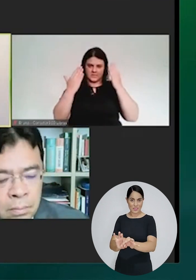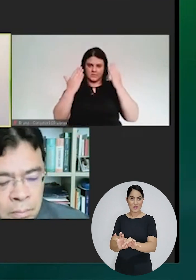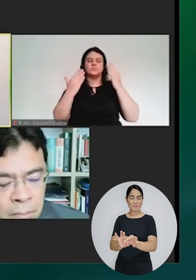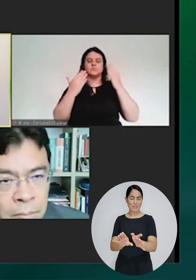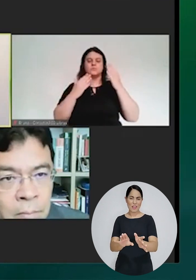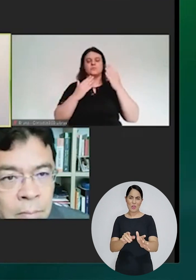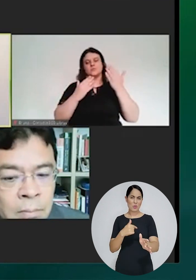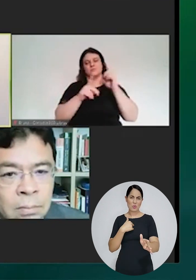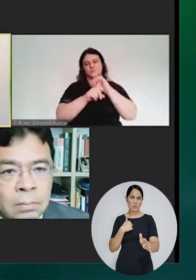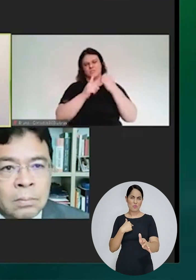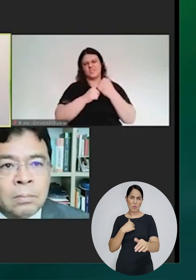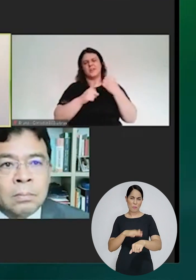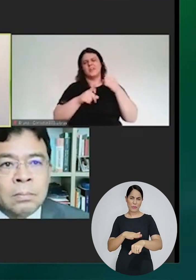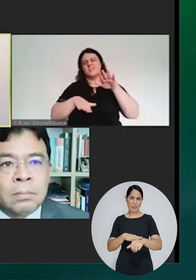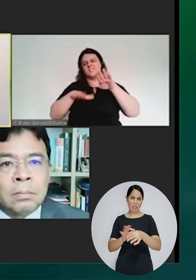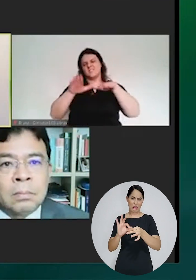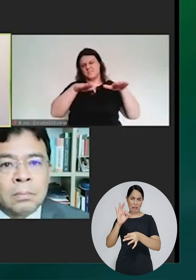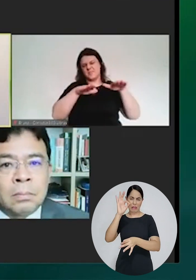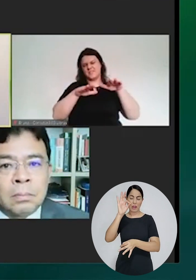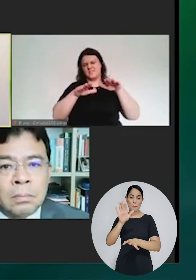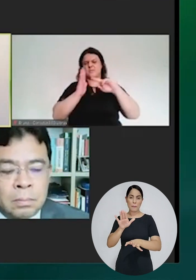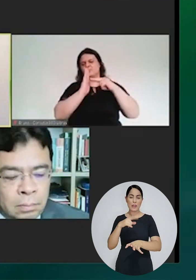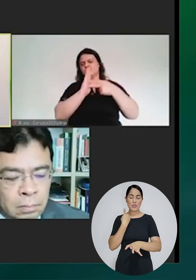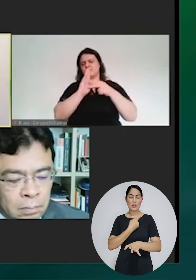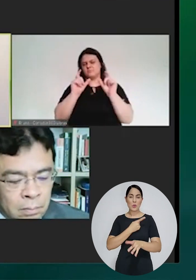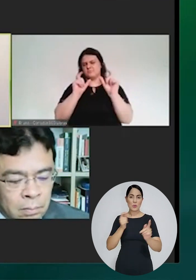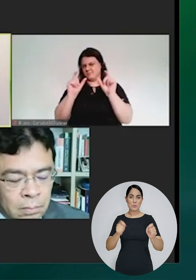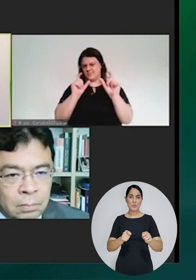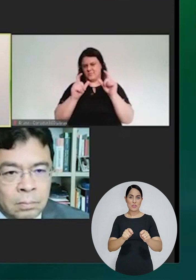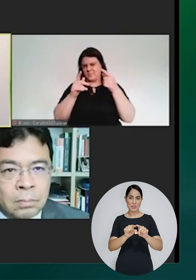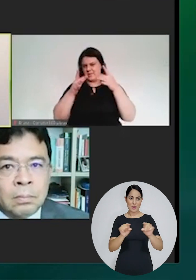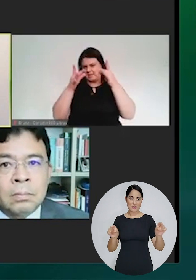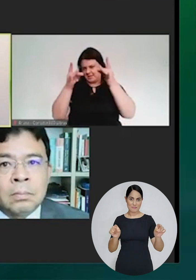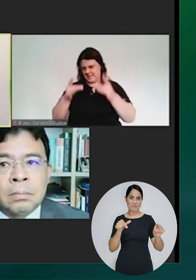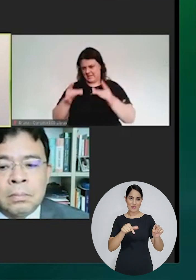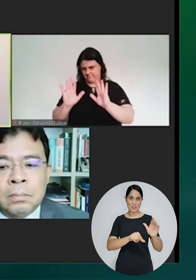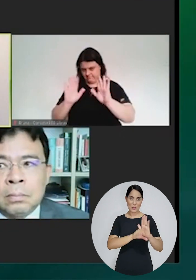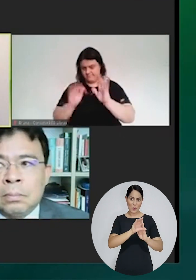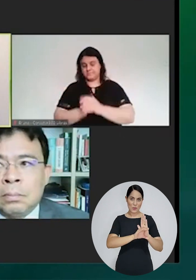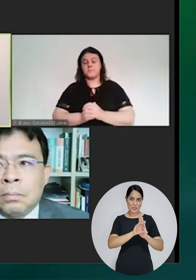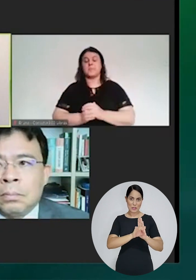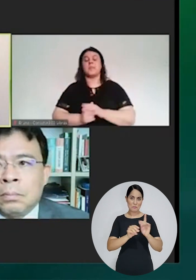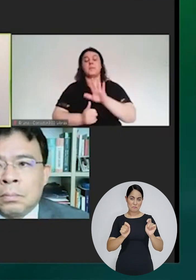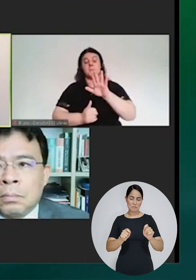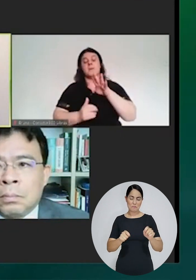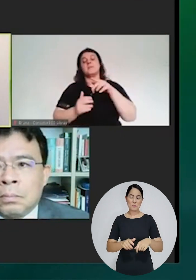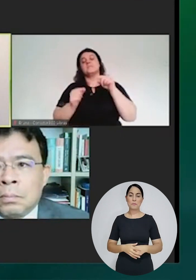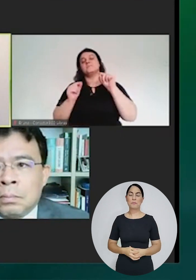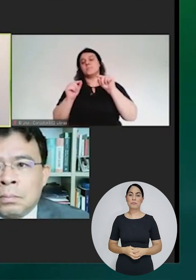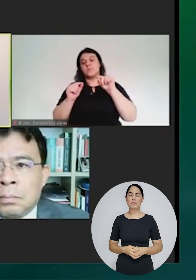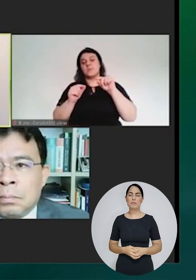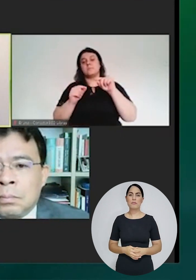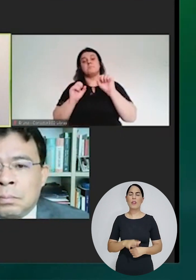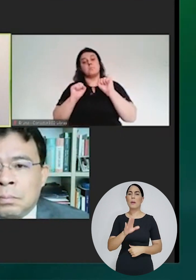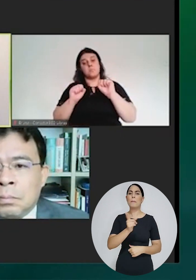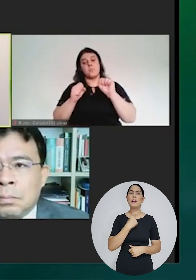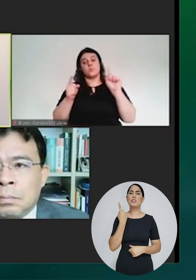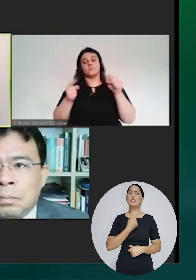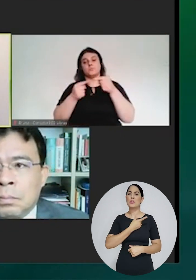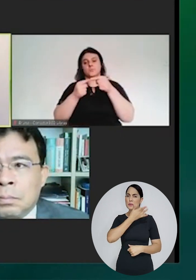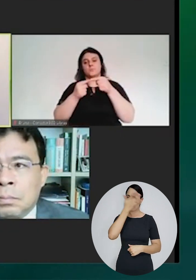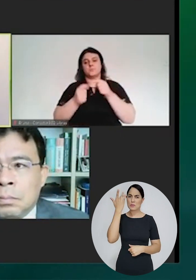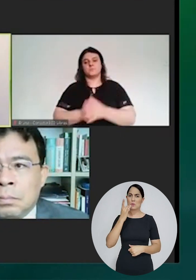tem algumas nuances entre eles, eu não vou adentrar pelo tempo, mas de um modo geral a gente poderia chamar dessa